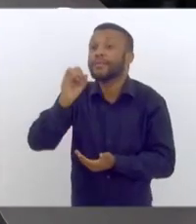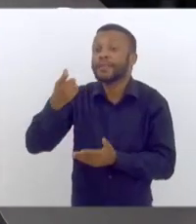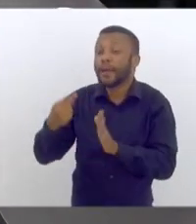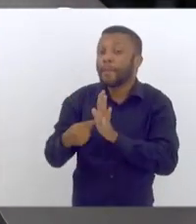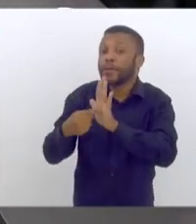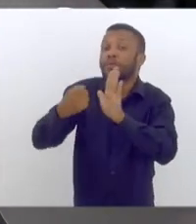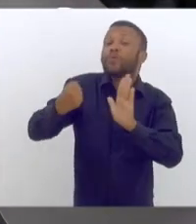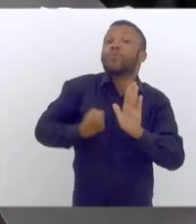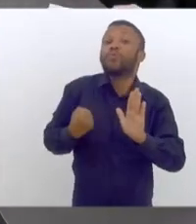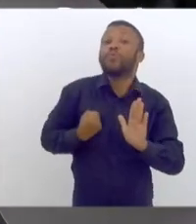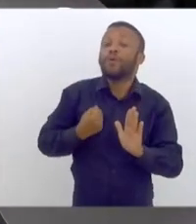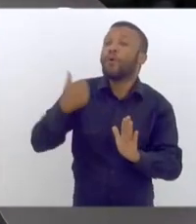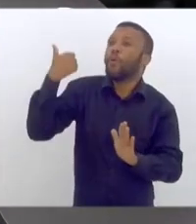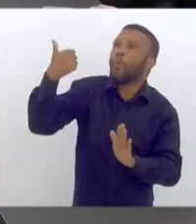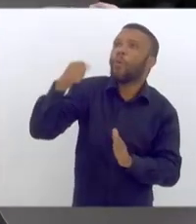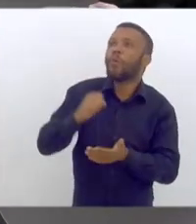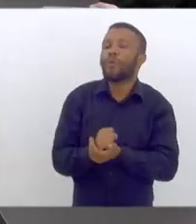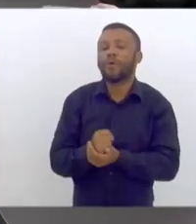emendas